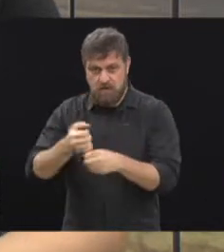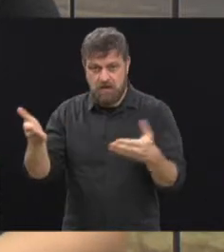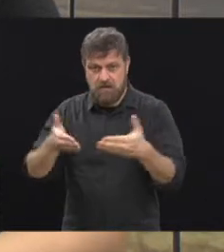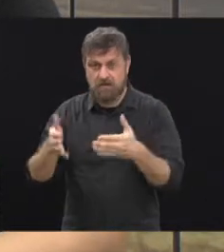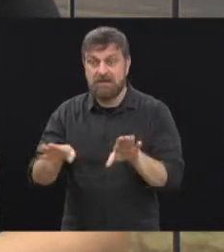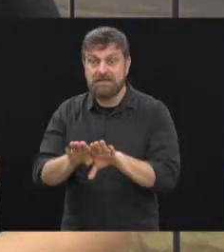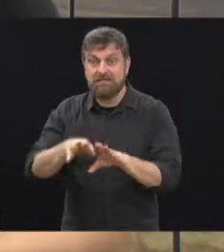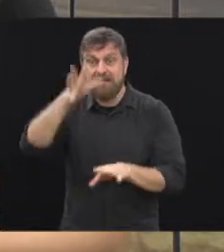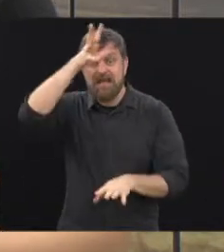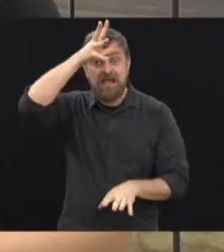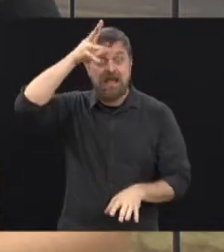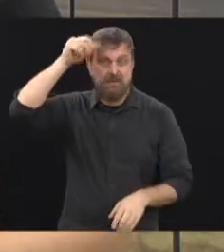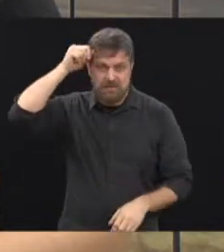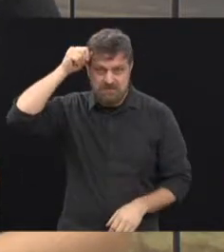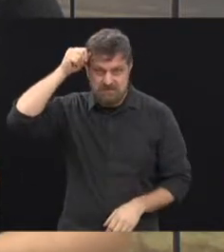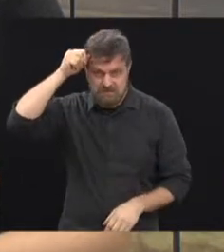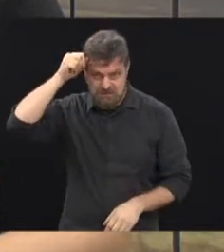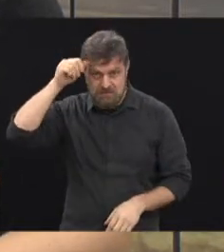a Amazônia